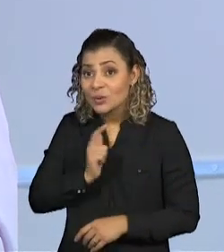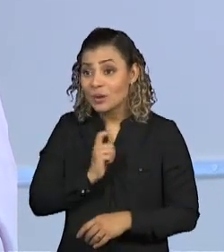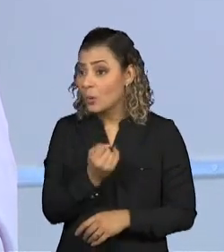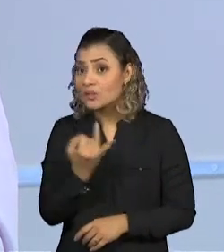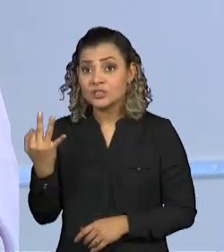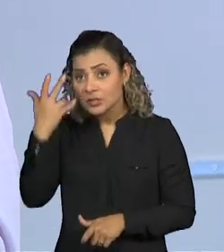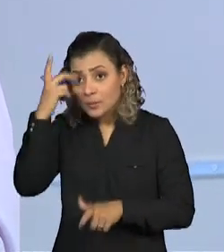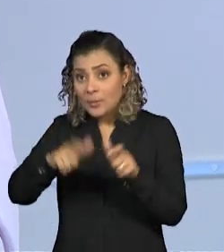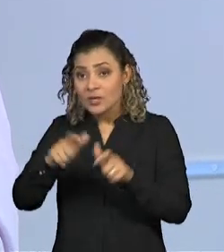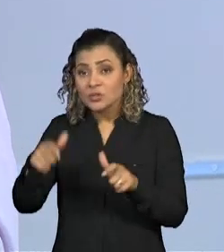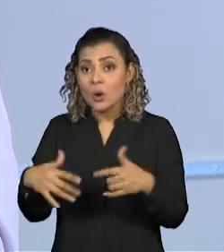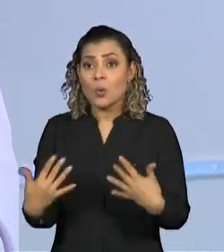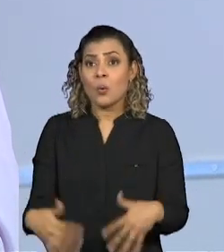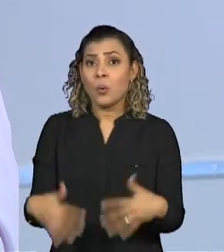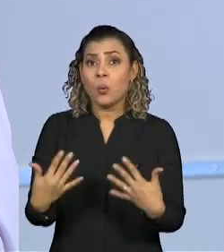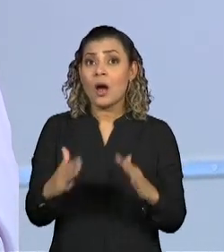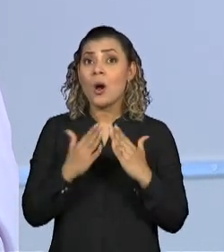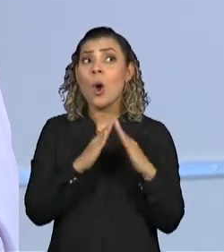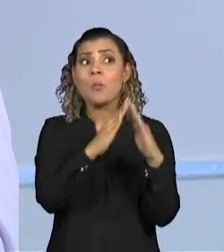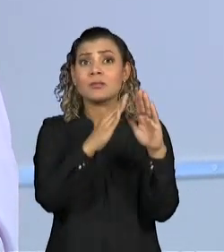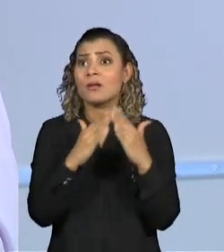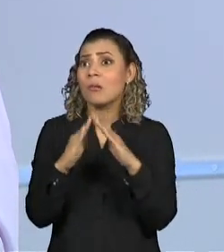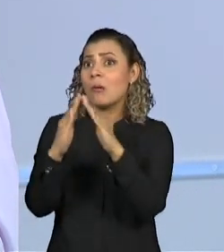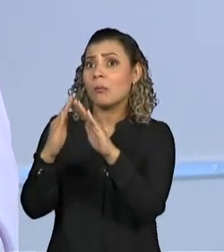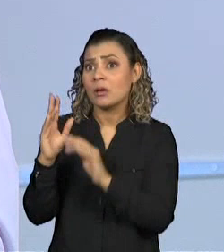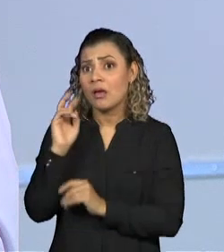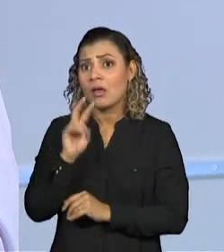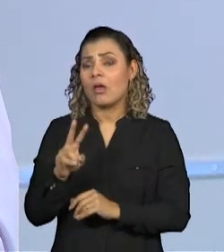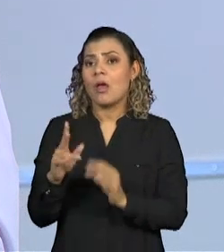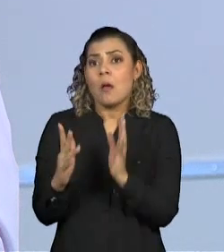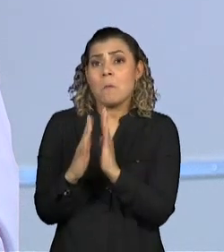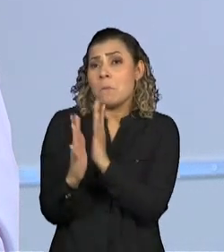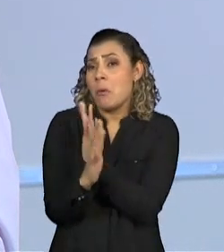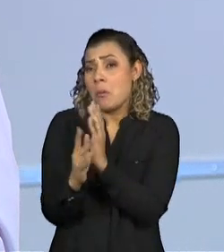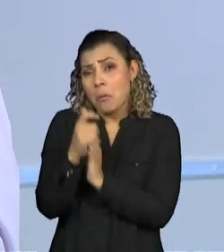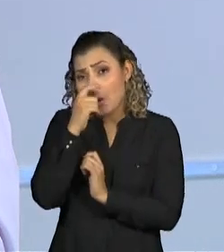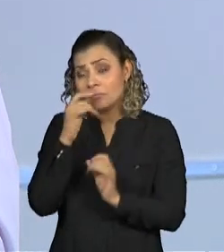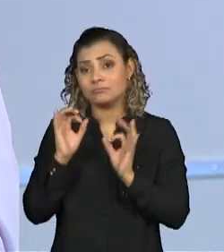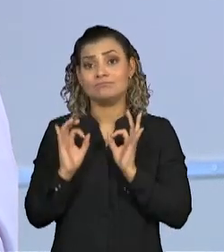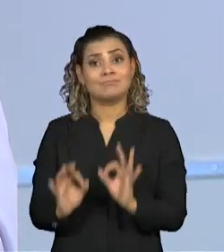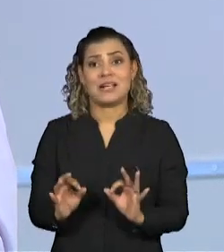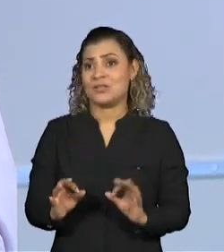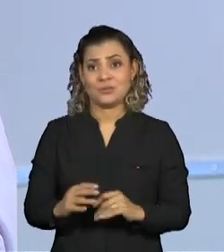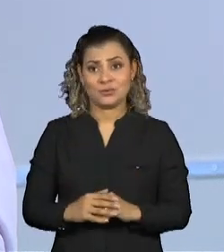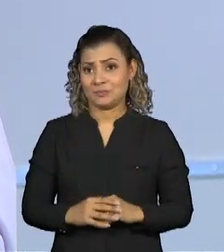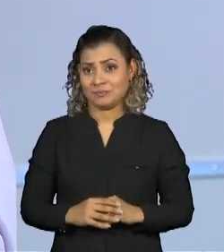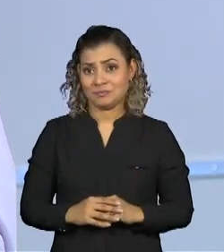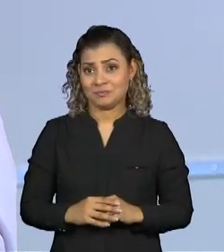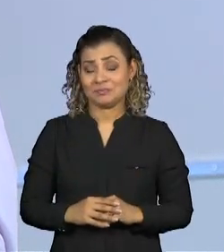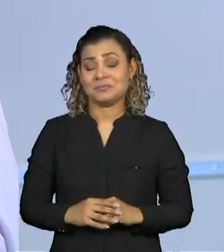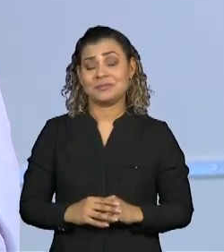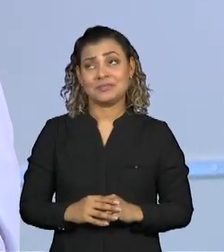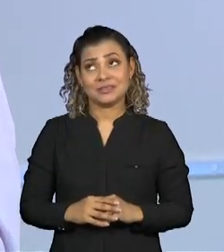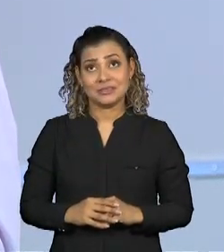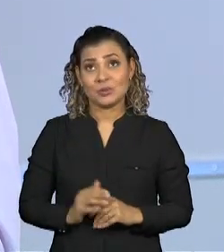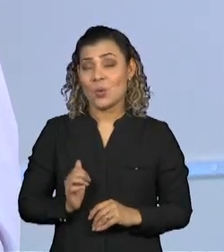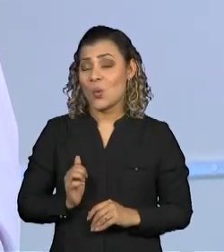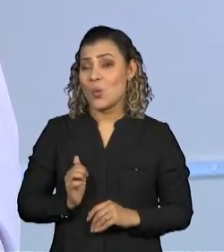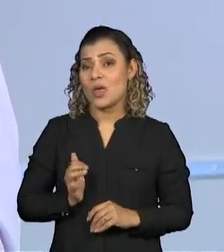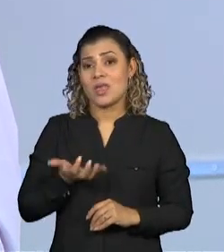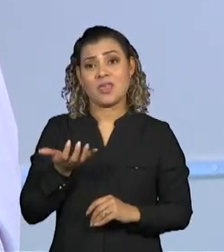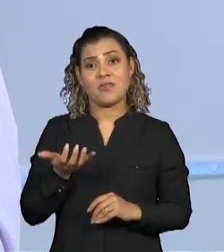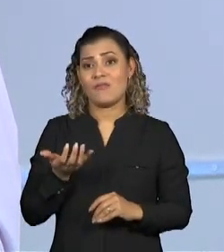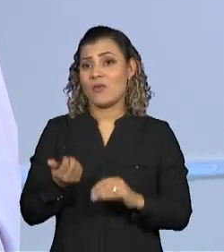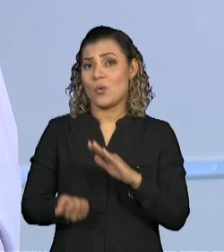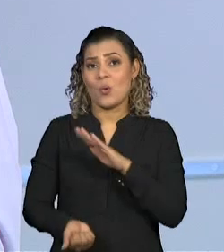de pessoas enorme nas comunidades, com aglomeração absurda, com histórico terrível de